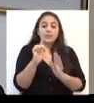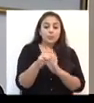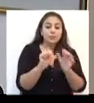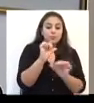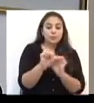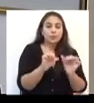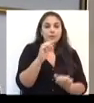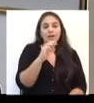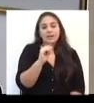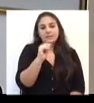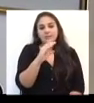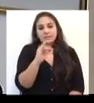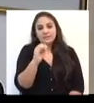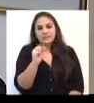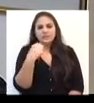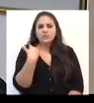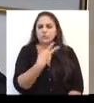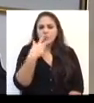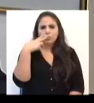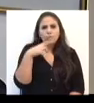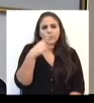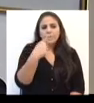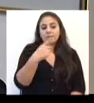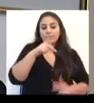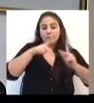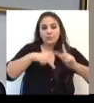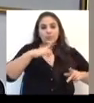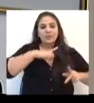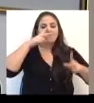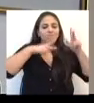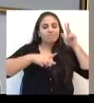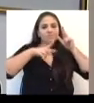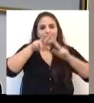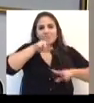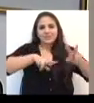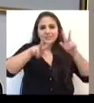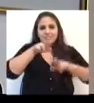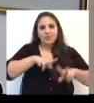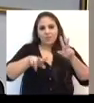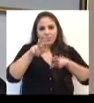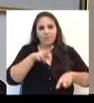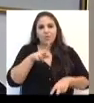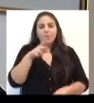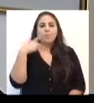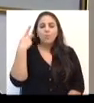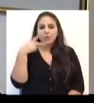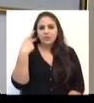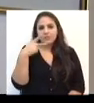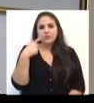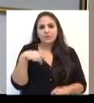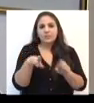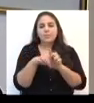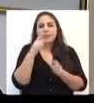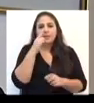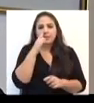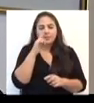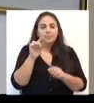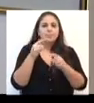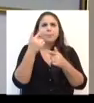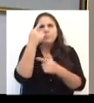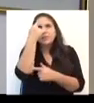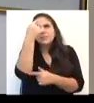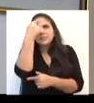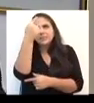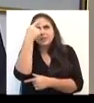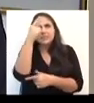efetivamente fez com que aquelas pessoas tivessem uma visão holística e futurista, pensando exatamente em todos os setores produtivos.